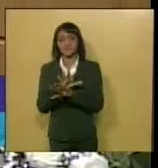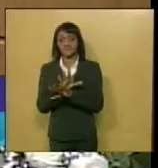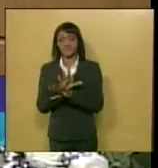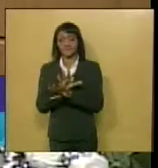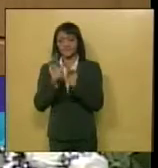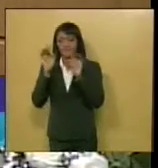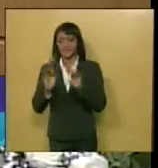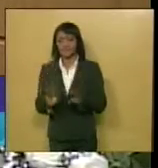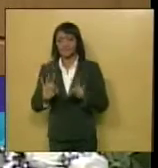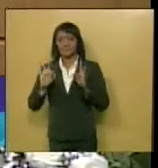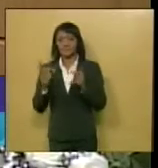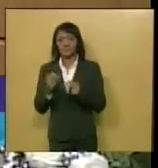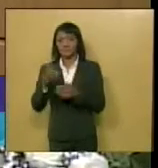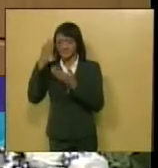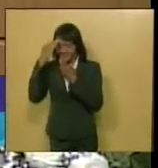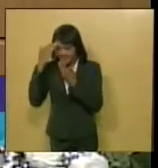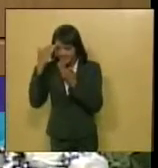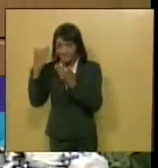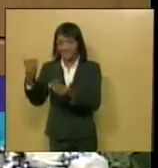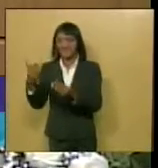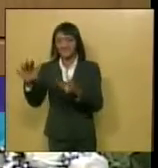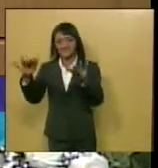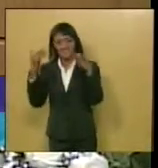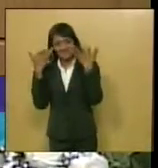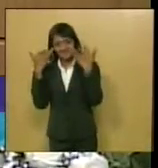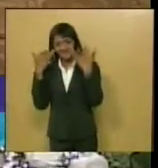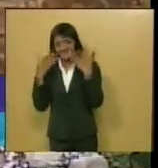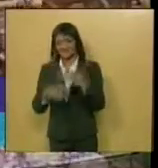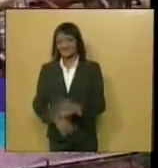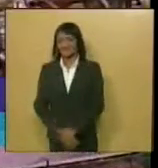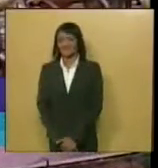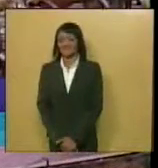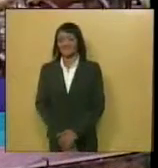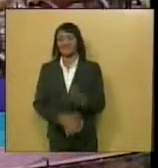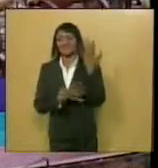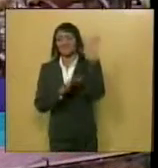A todos, nosso muito obrigada pela atenção.